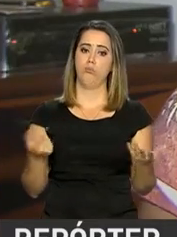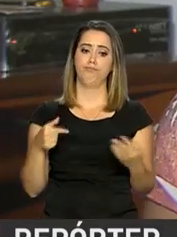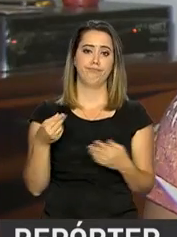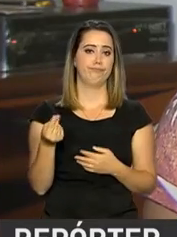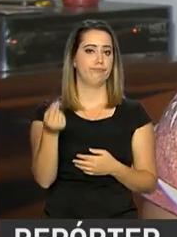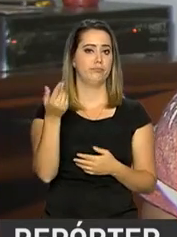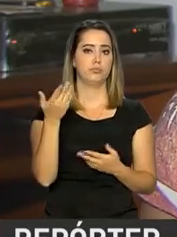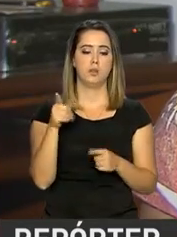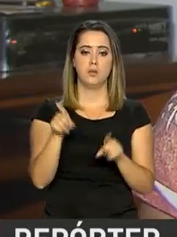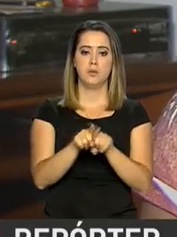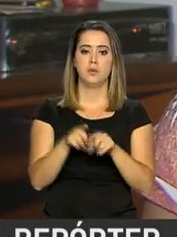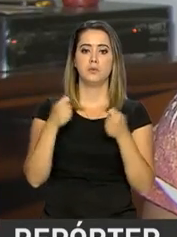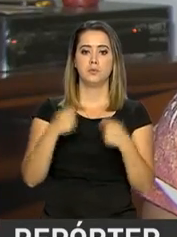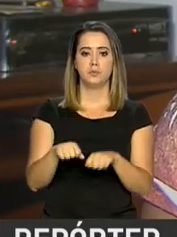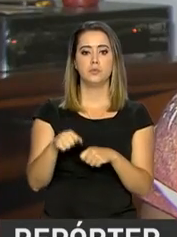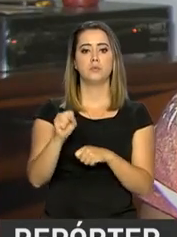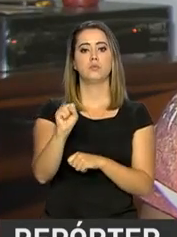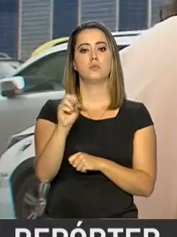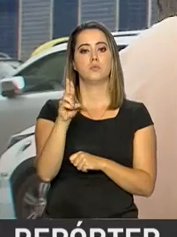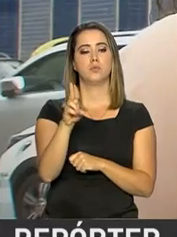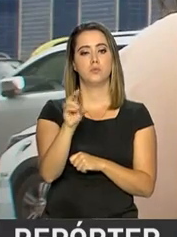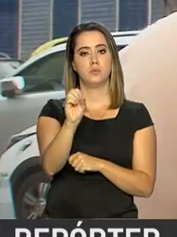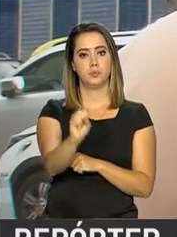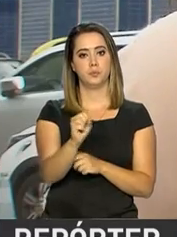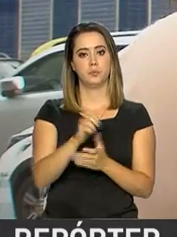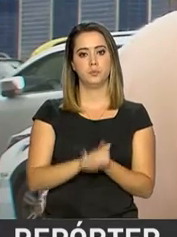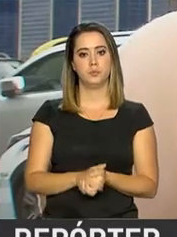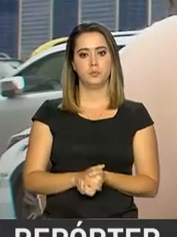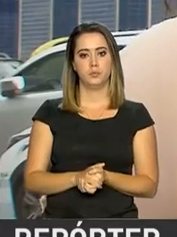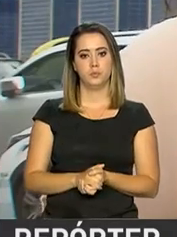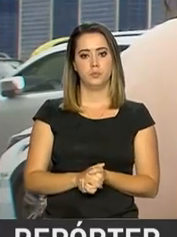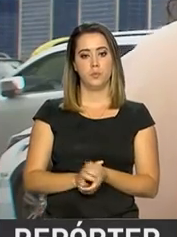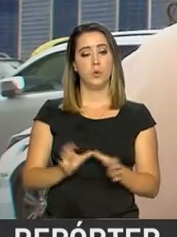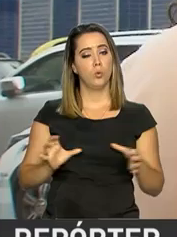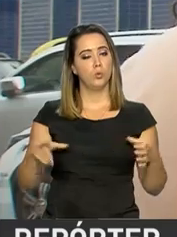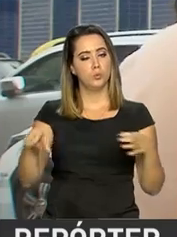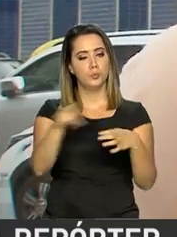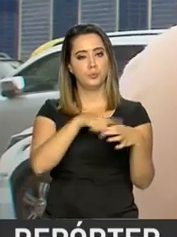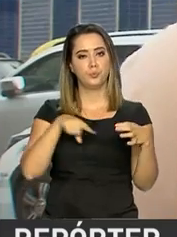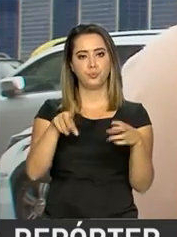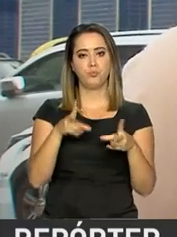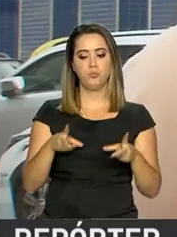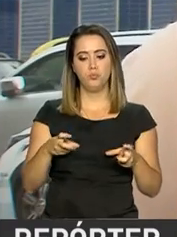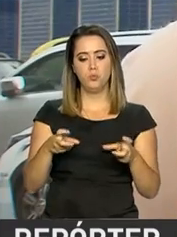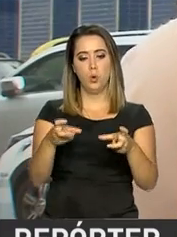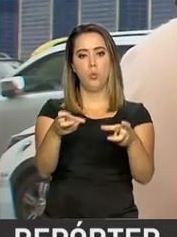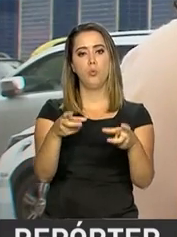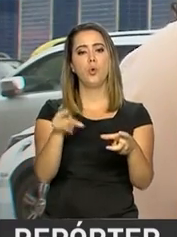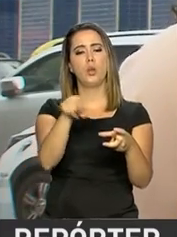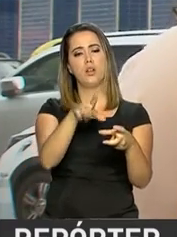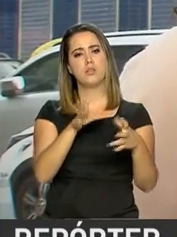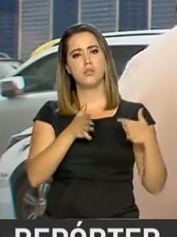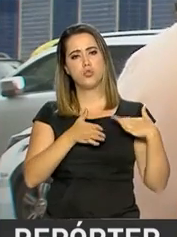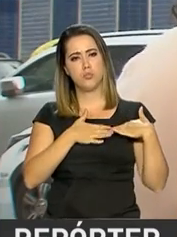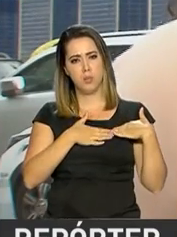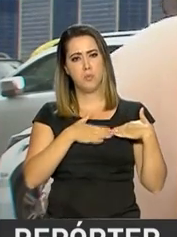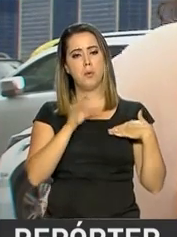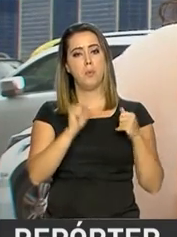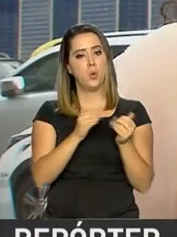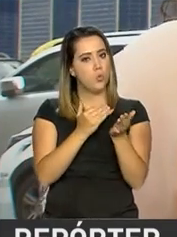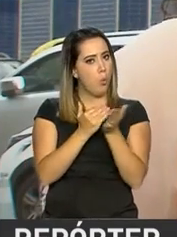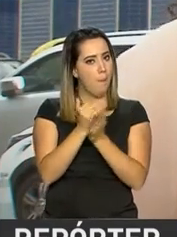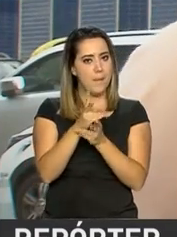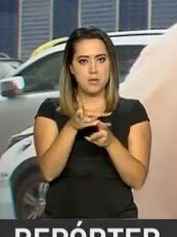tinha conseguido se não fosse de fato o SUS. Em grande parte dos casos, o câncer de mama pode ser detectado bem